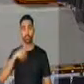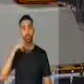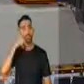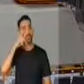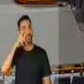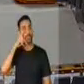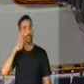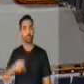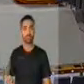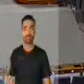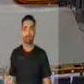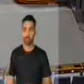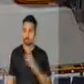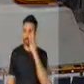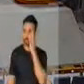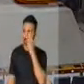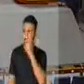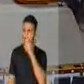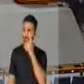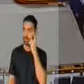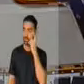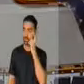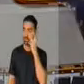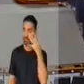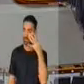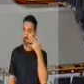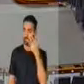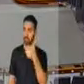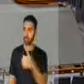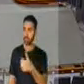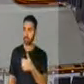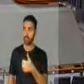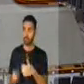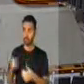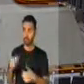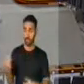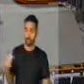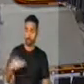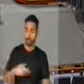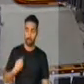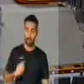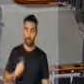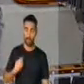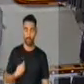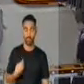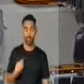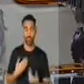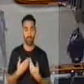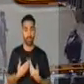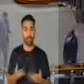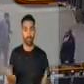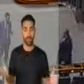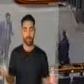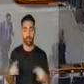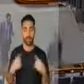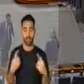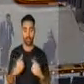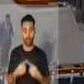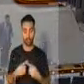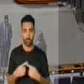Agradeço as palavras do deputado Rômulo Gouveia, também sua presença, que abriu os trabalhos dessa